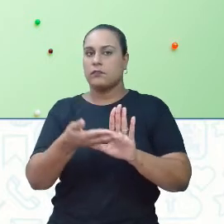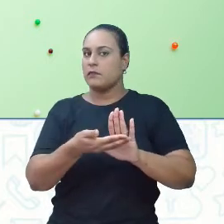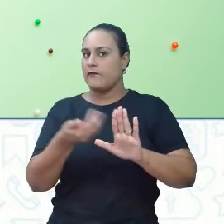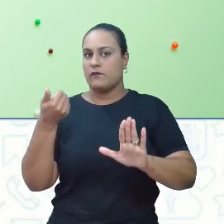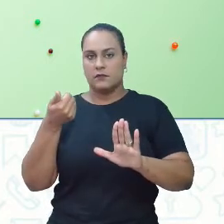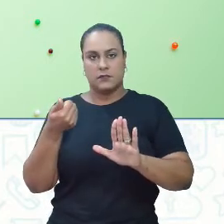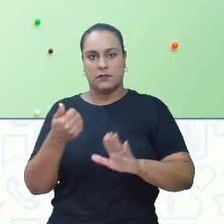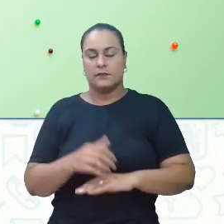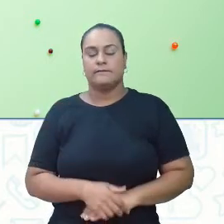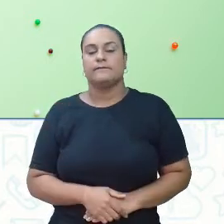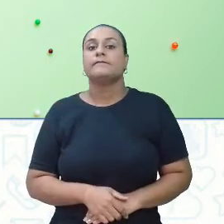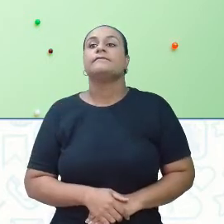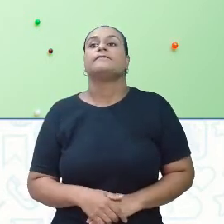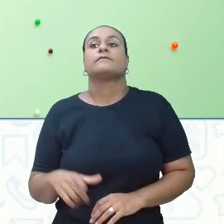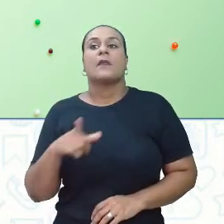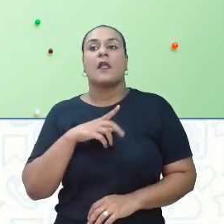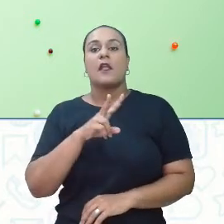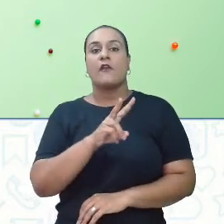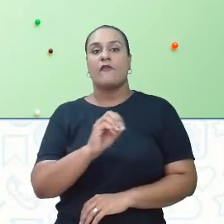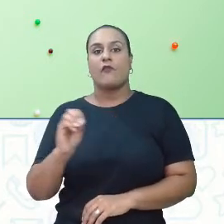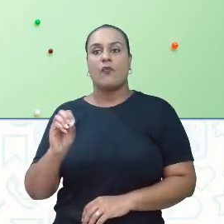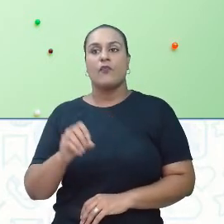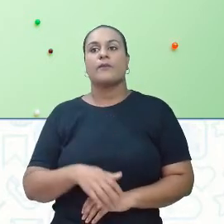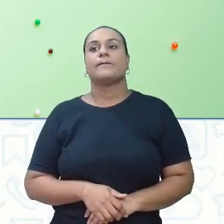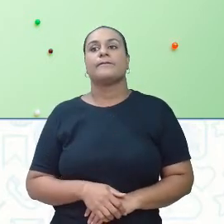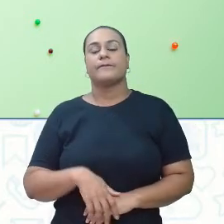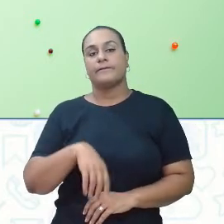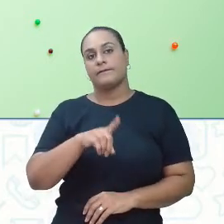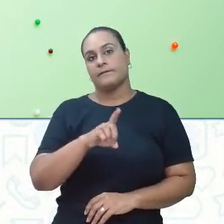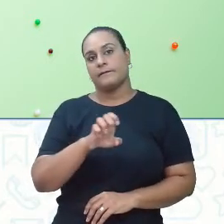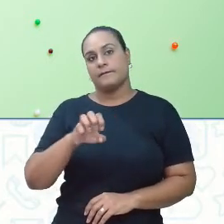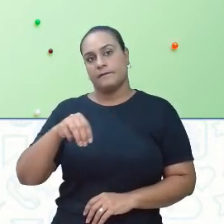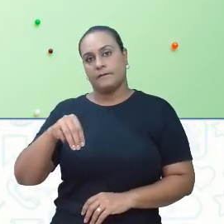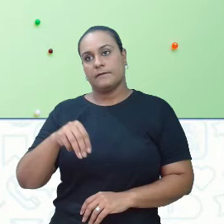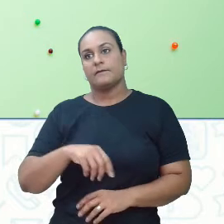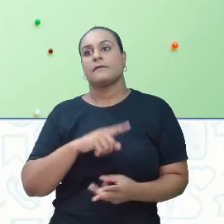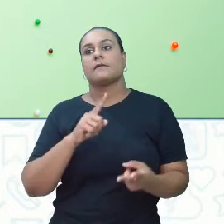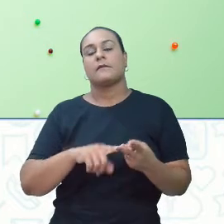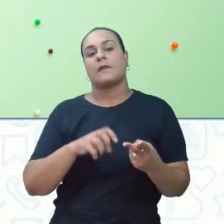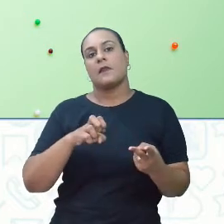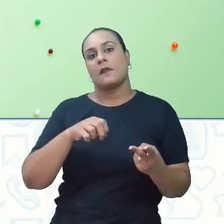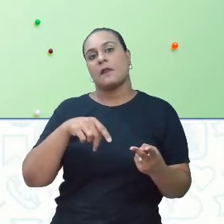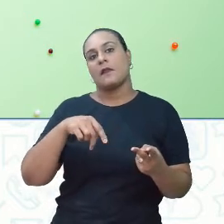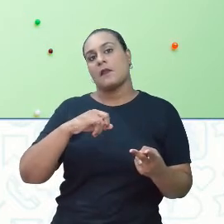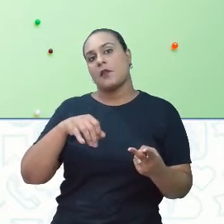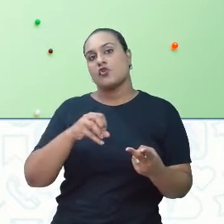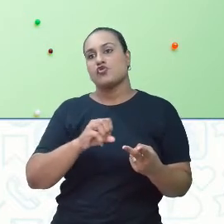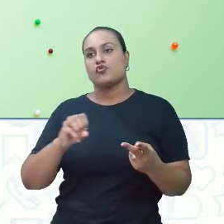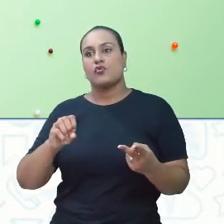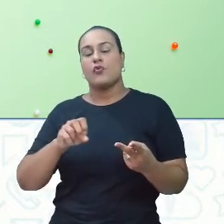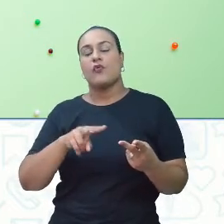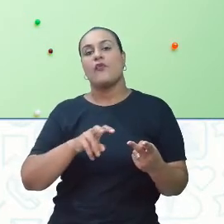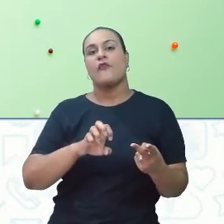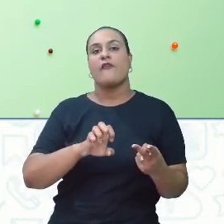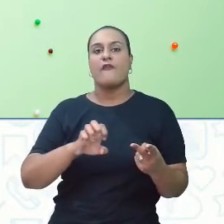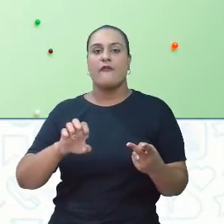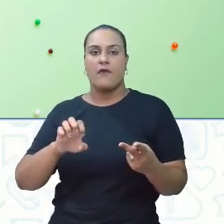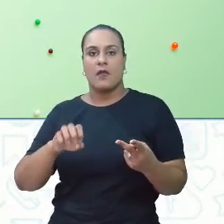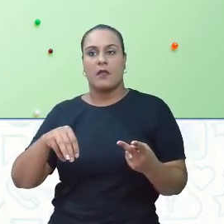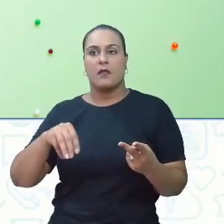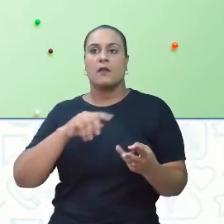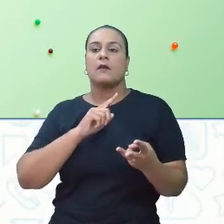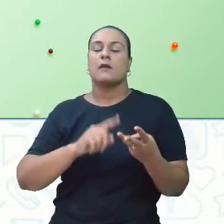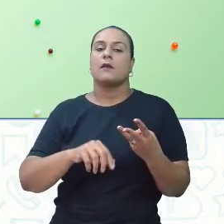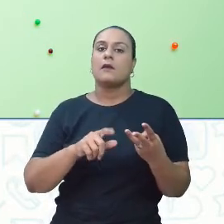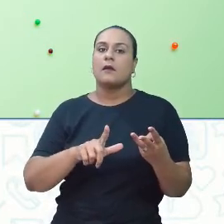sem acento. Então, a gente tem agora vou, dem, enjoo, vem, leem.